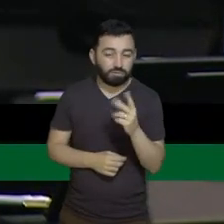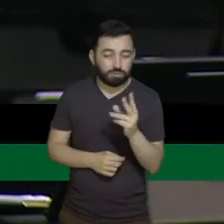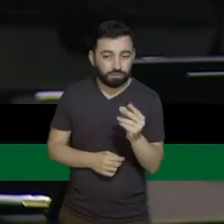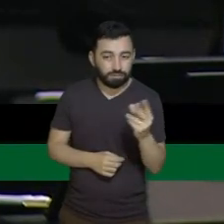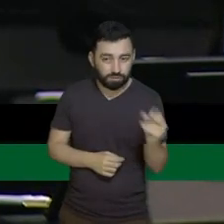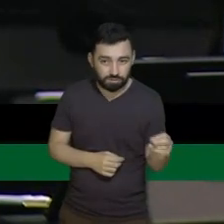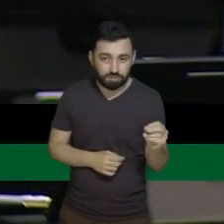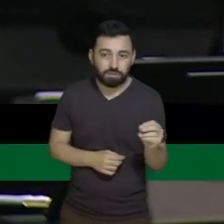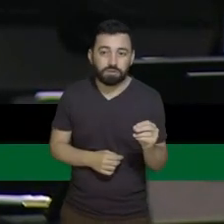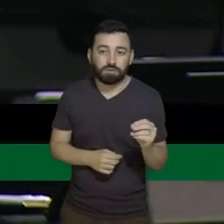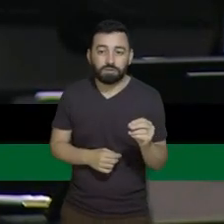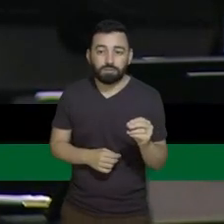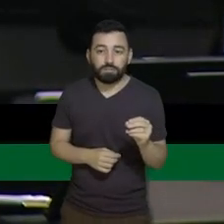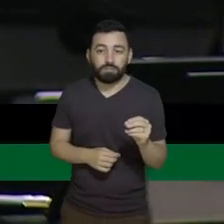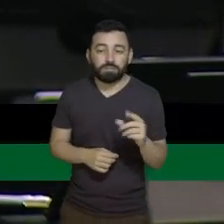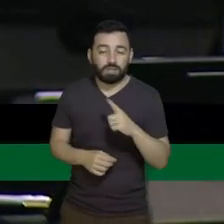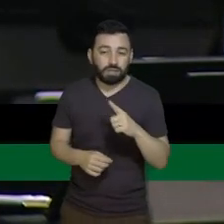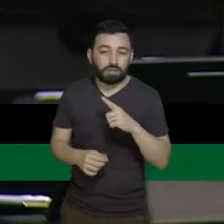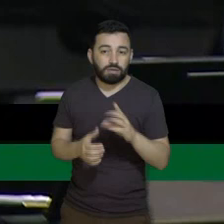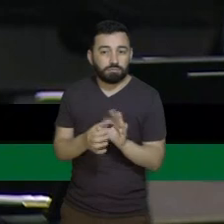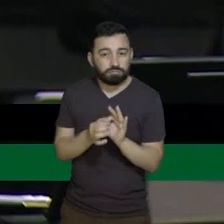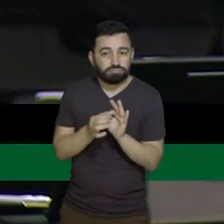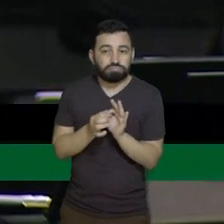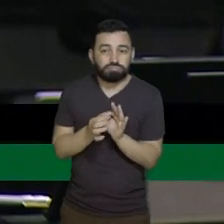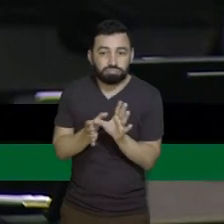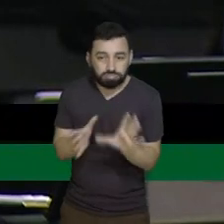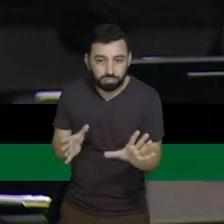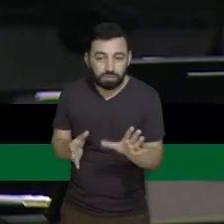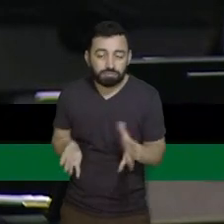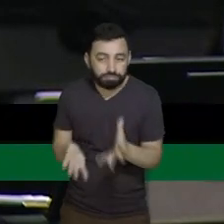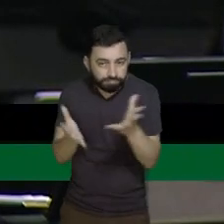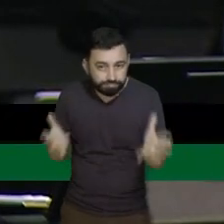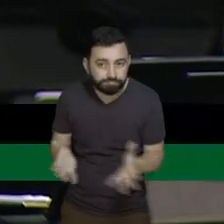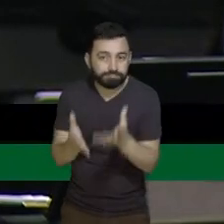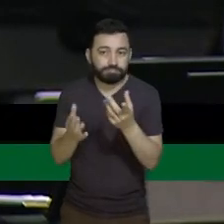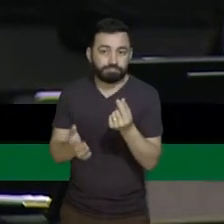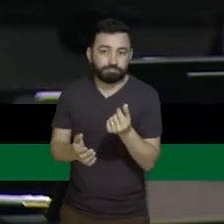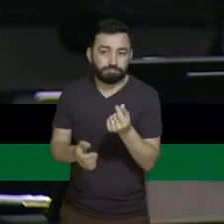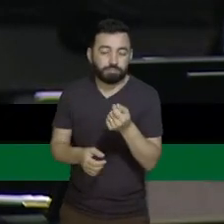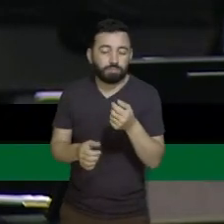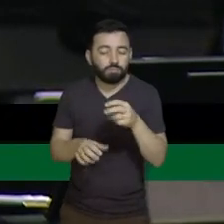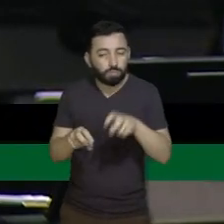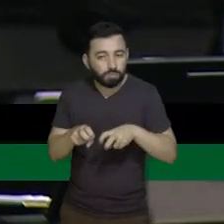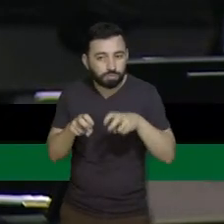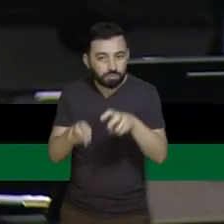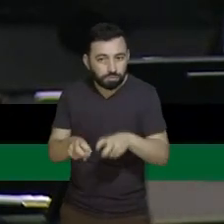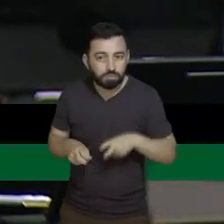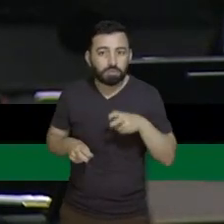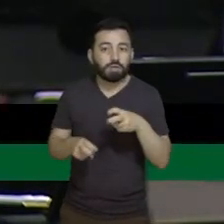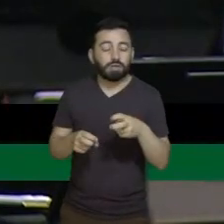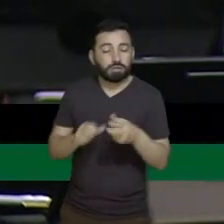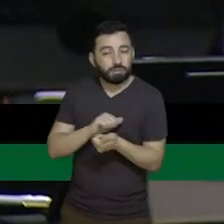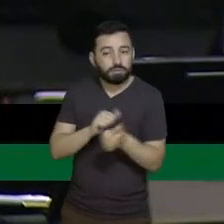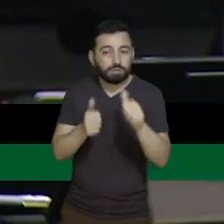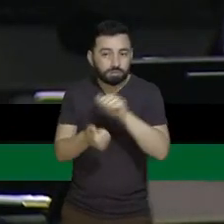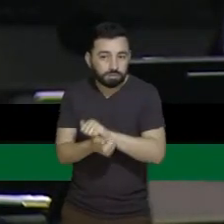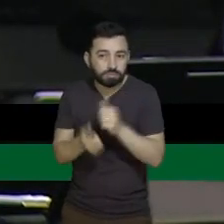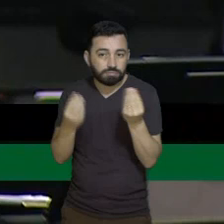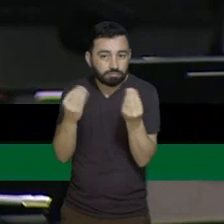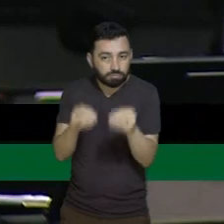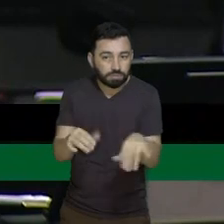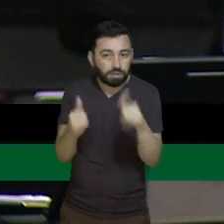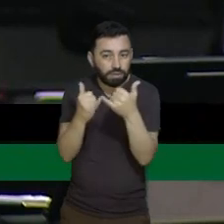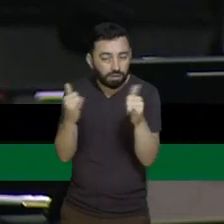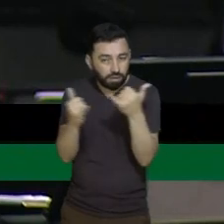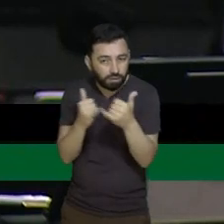Silva, dispõe sobre a concessão de incentivo financeiro aos produtores rurais que promoverem a adaptação da instalação elétrica de suas propriedades